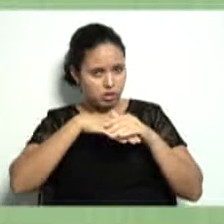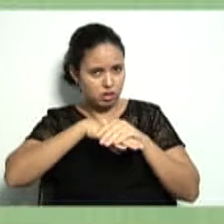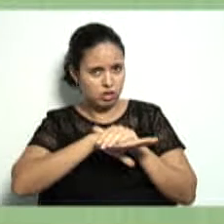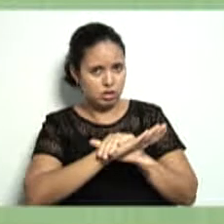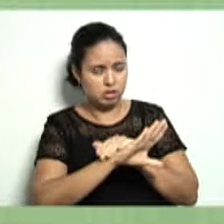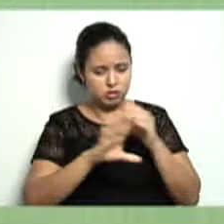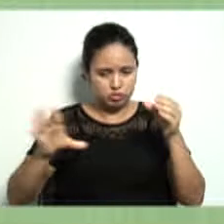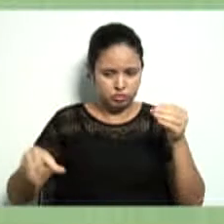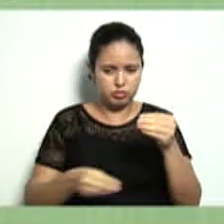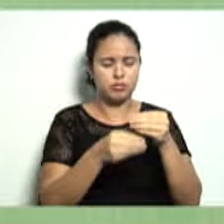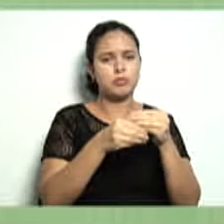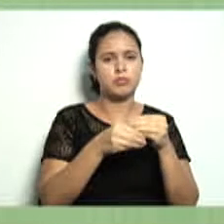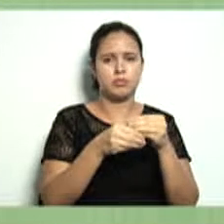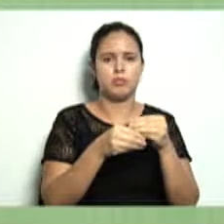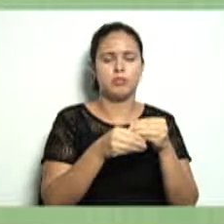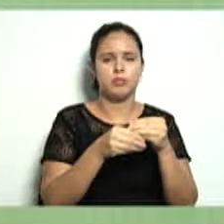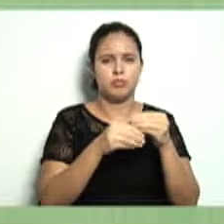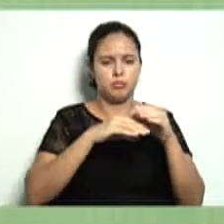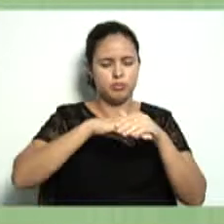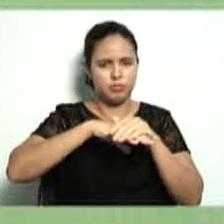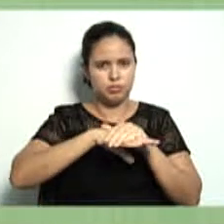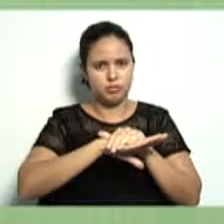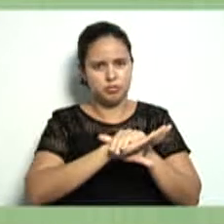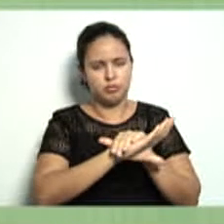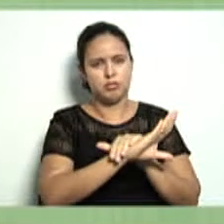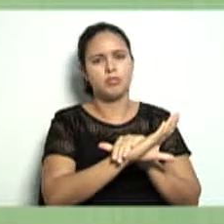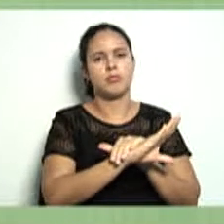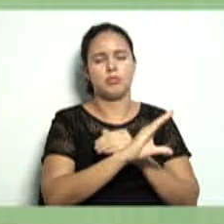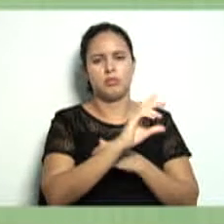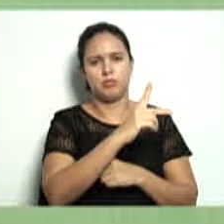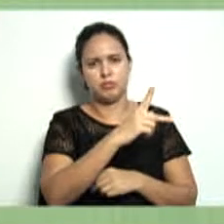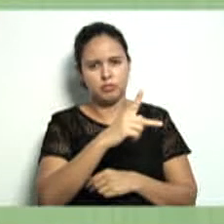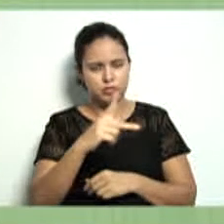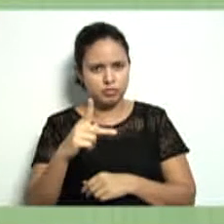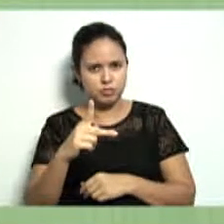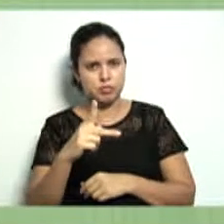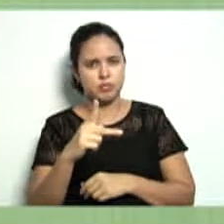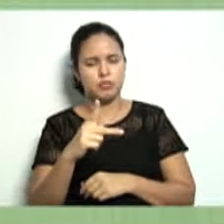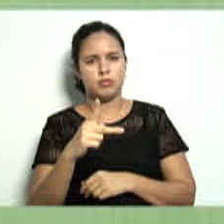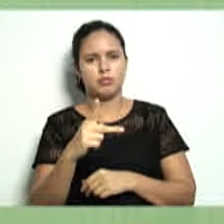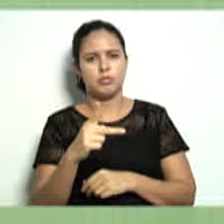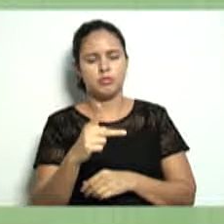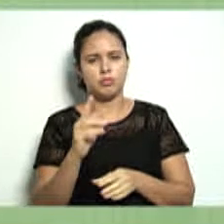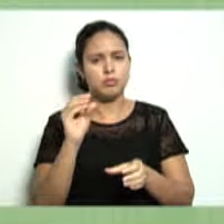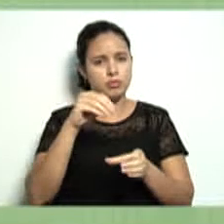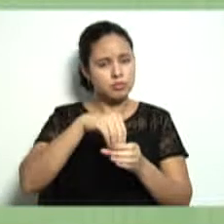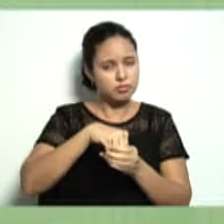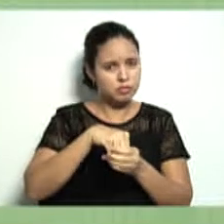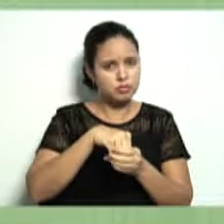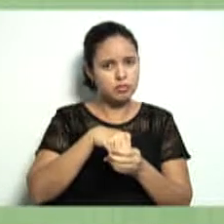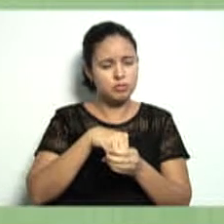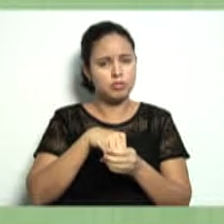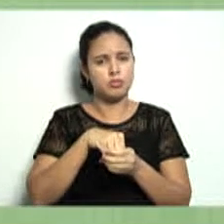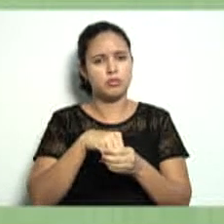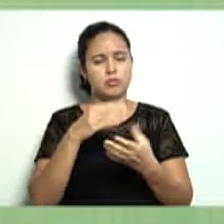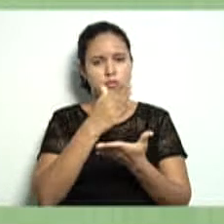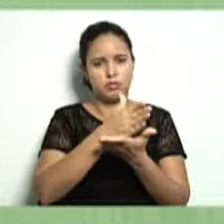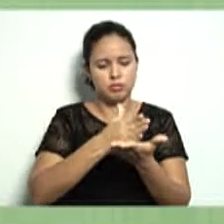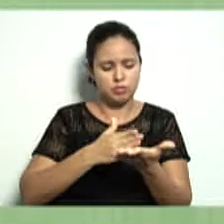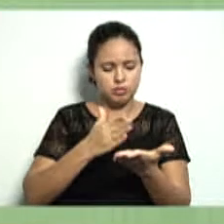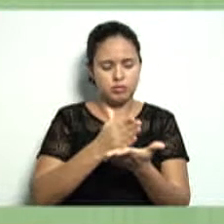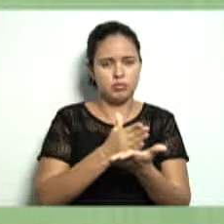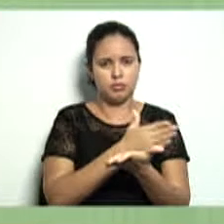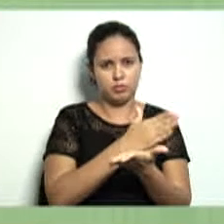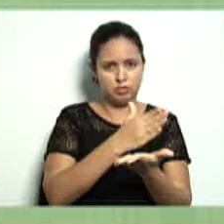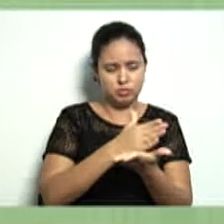da produção que a cooperativa está tendo, é dividido de